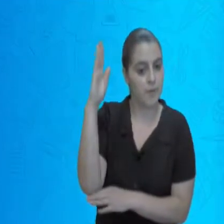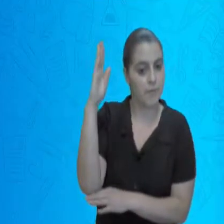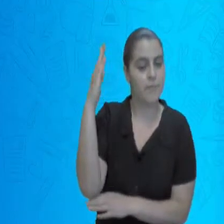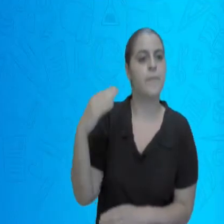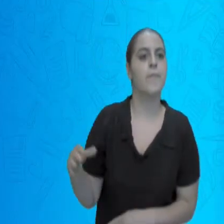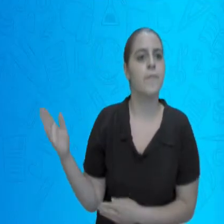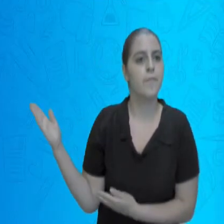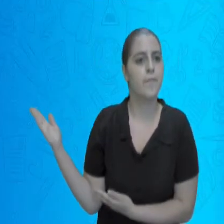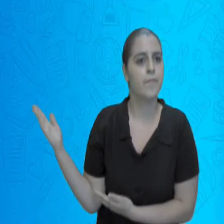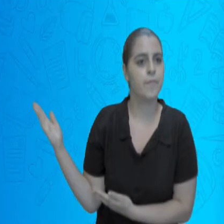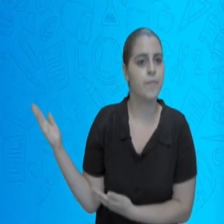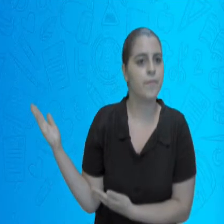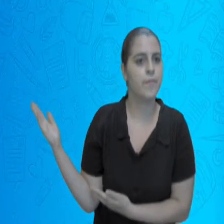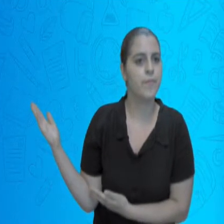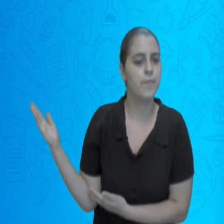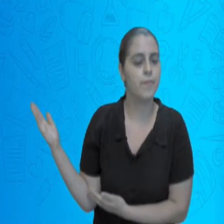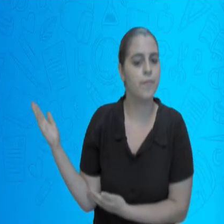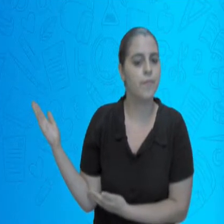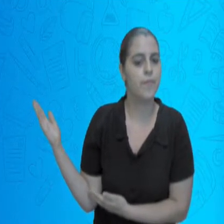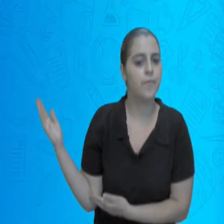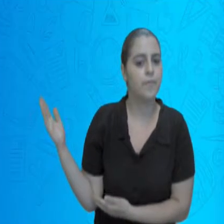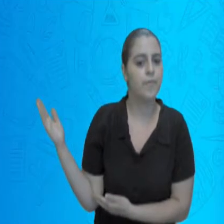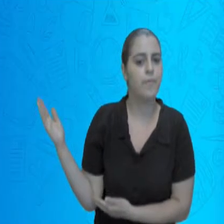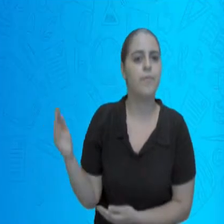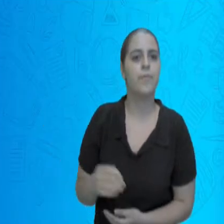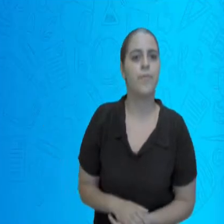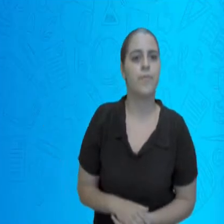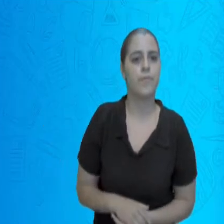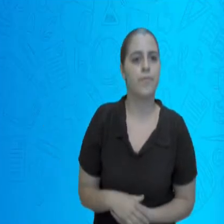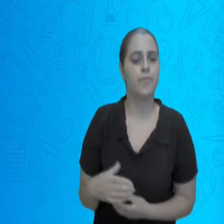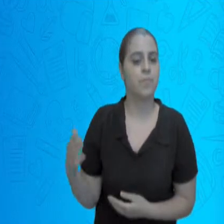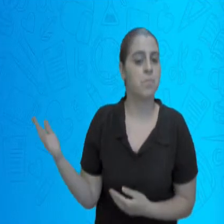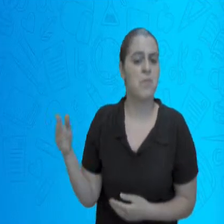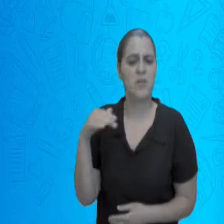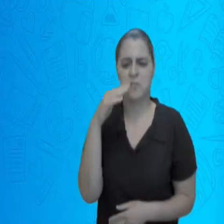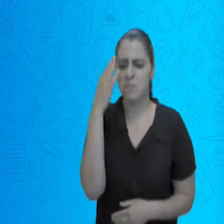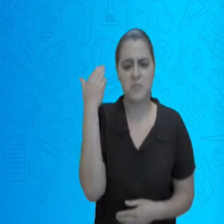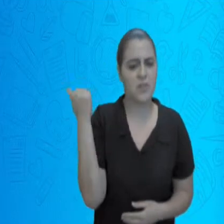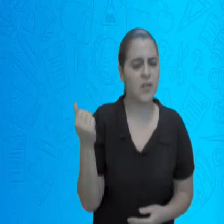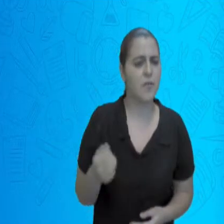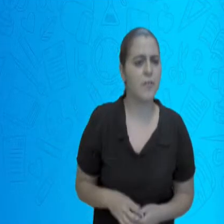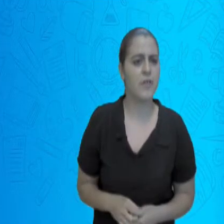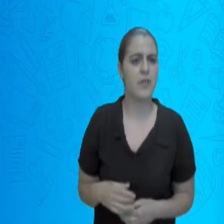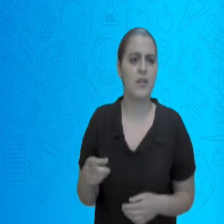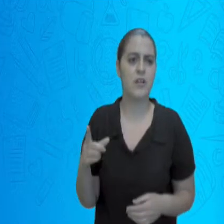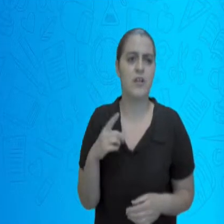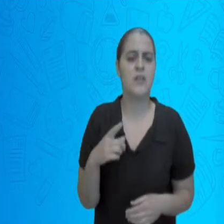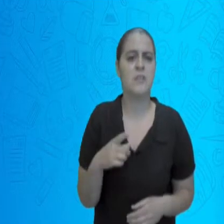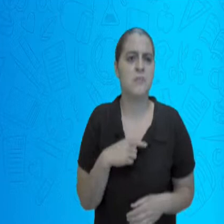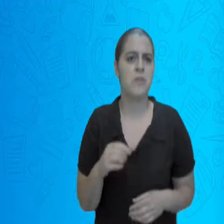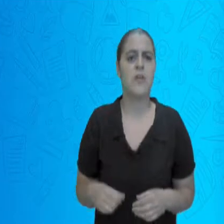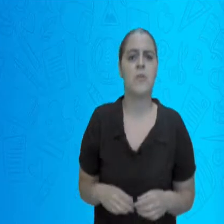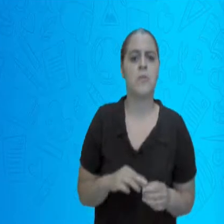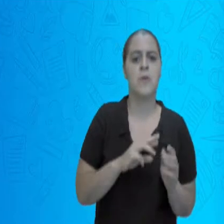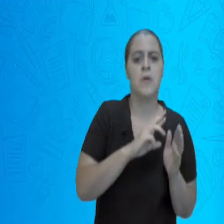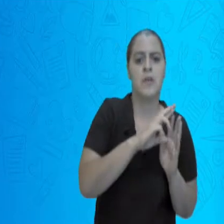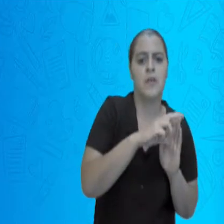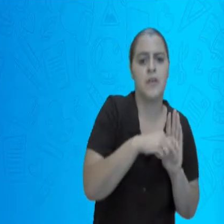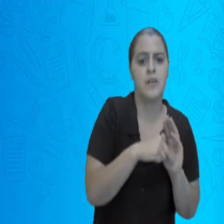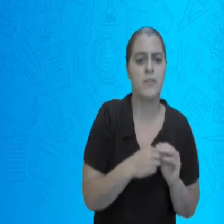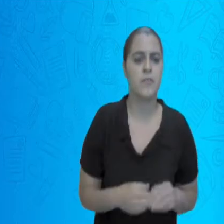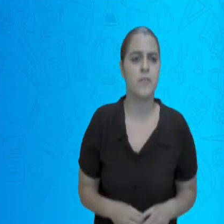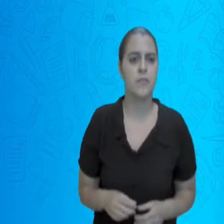lá na árvore perdida no quintal? Não é mesmo? Sem saber que ela pertencia ao reino Fungi.